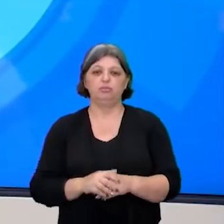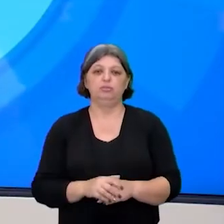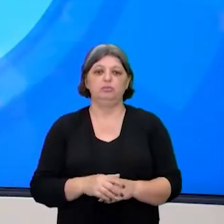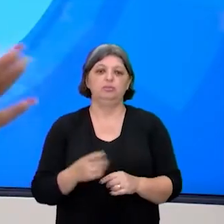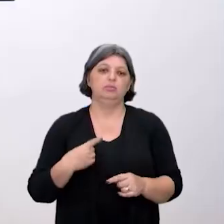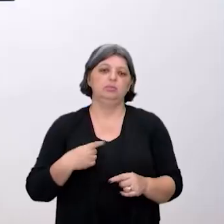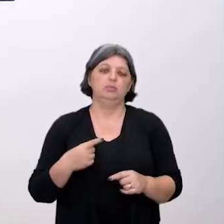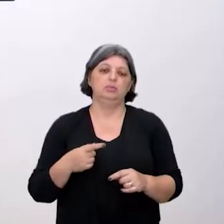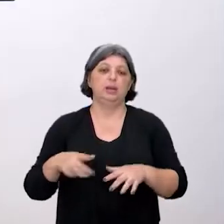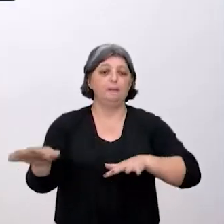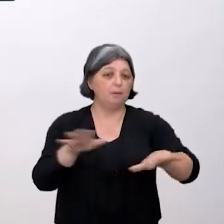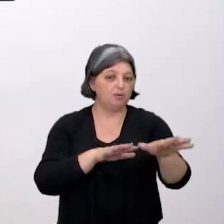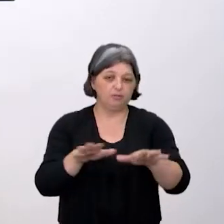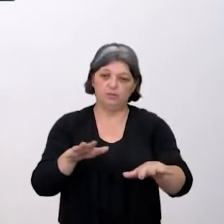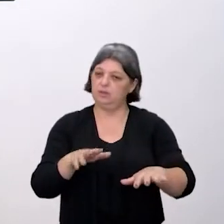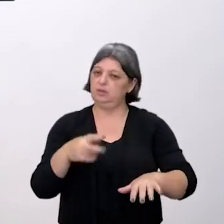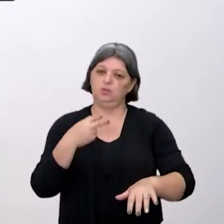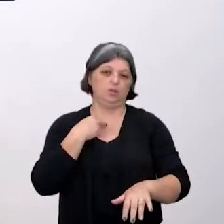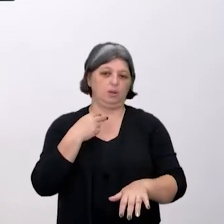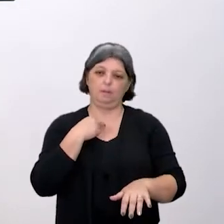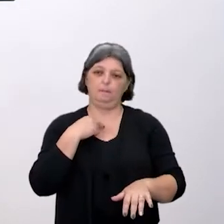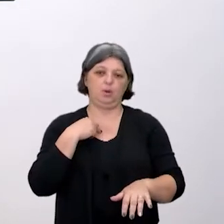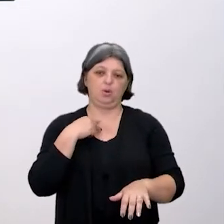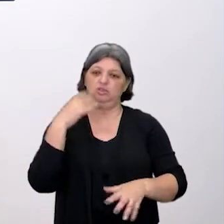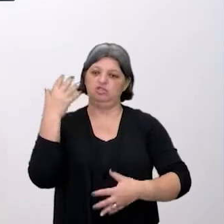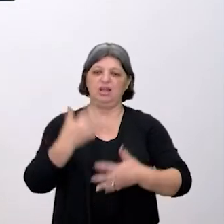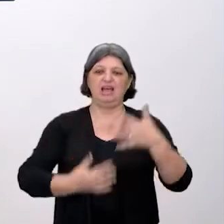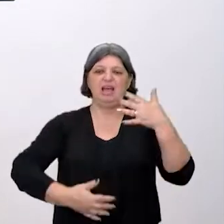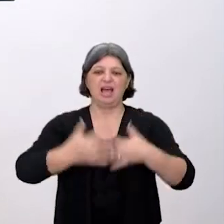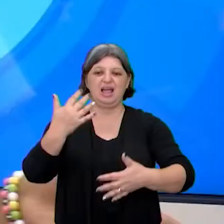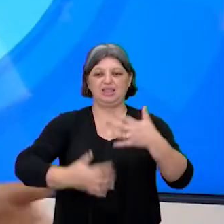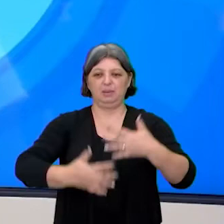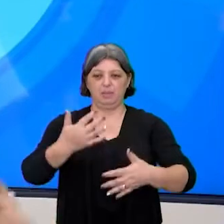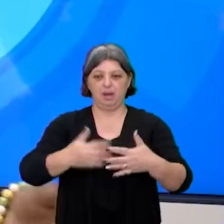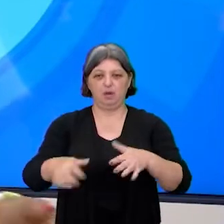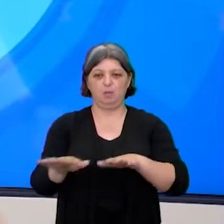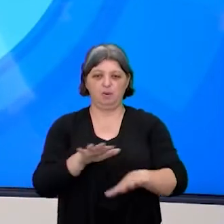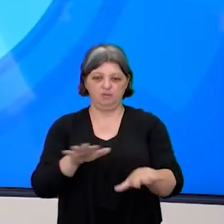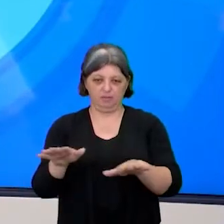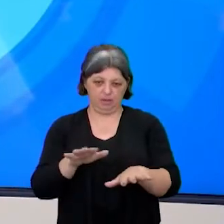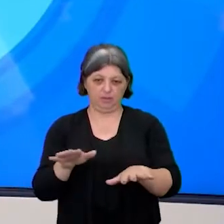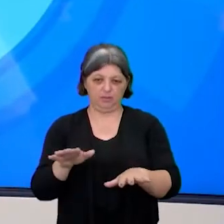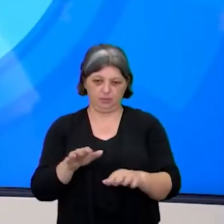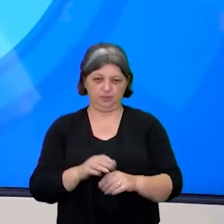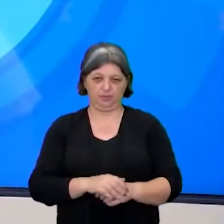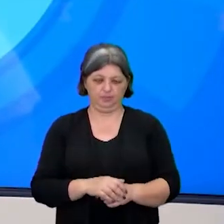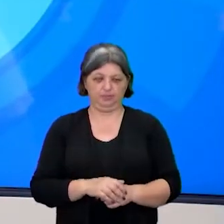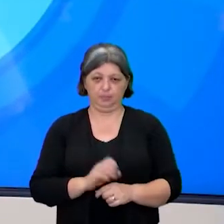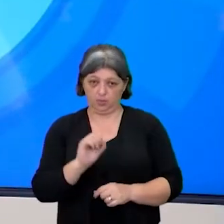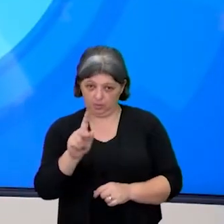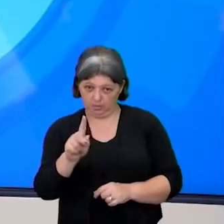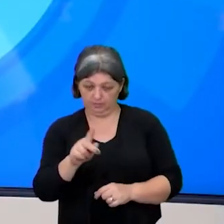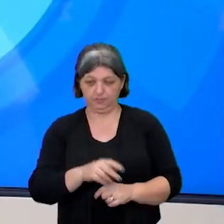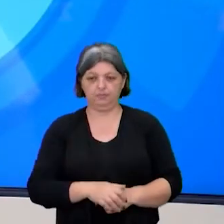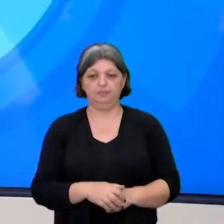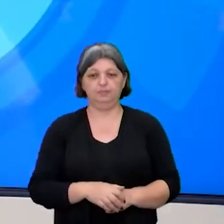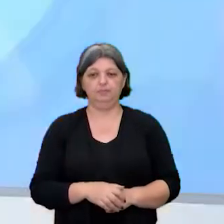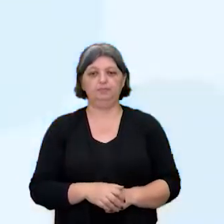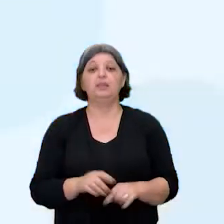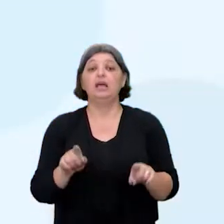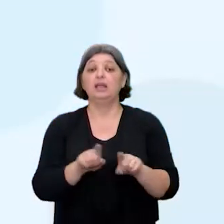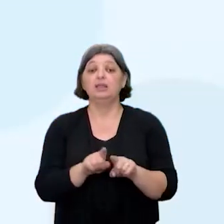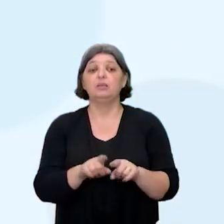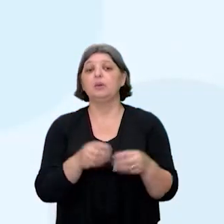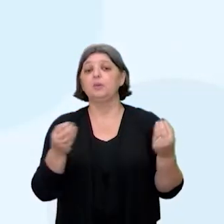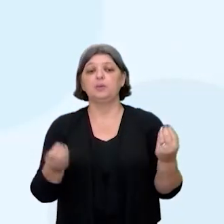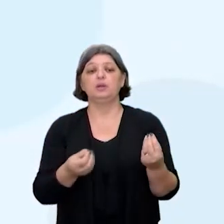também não pode atrapalhar, né, interferir no espaço da pessoa que esteja dançando ali comigo. Tudo bem? E a questão da fluência.